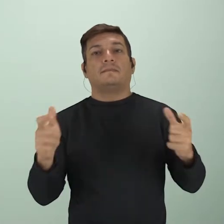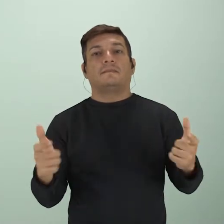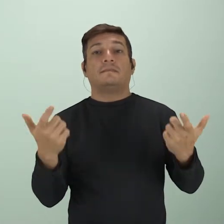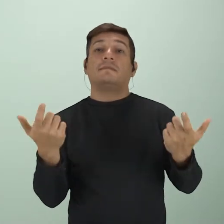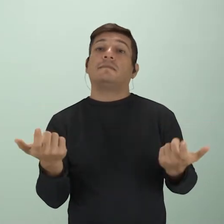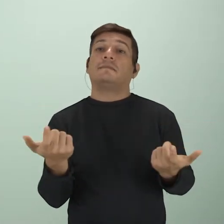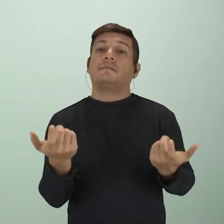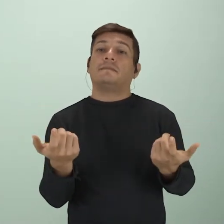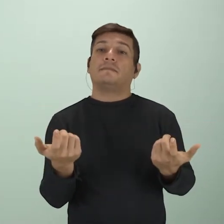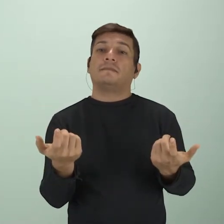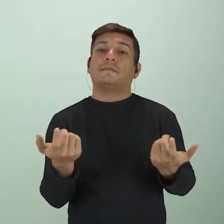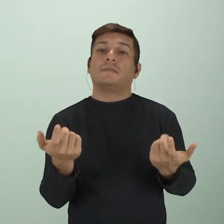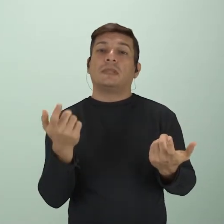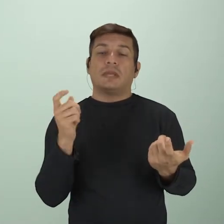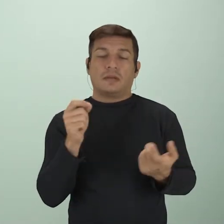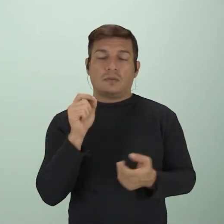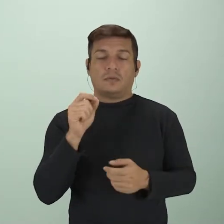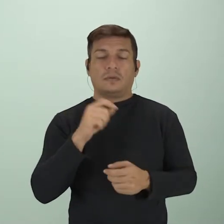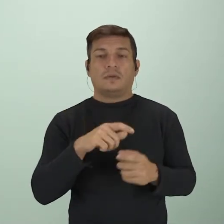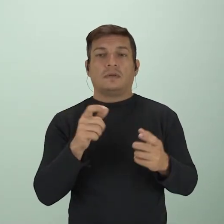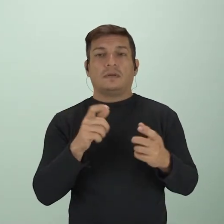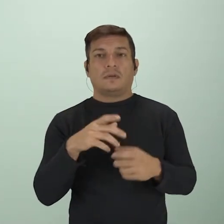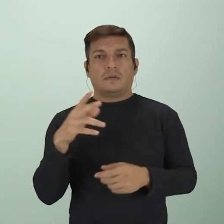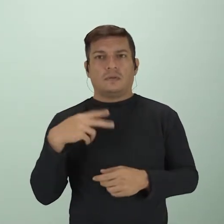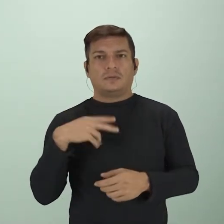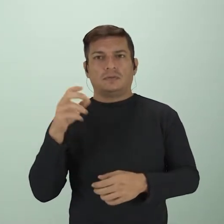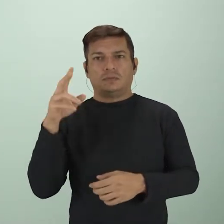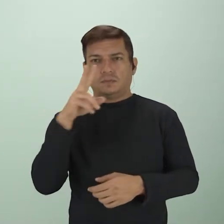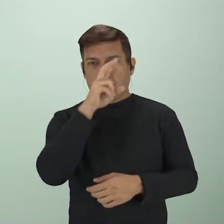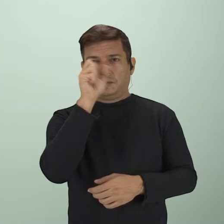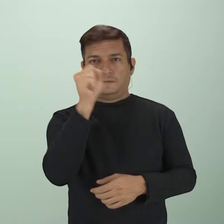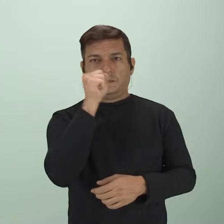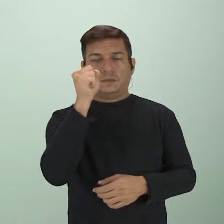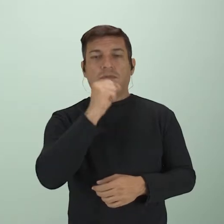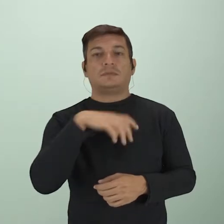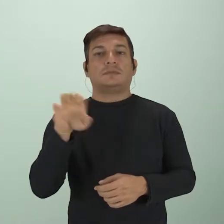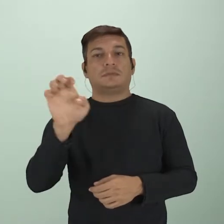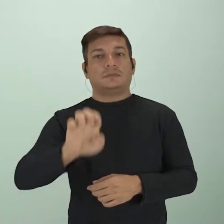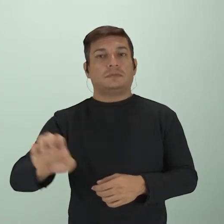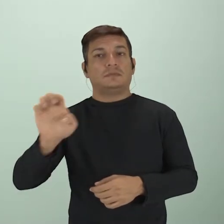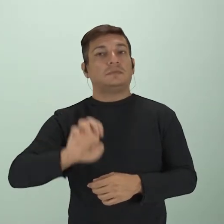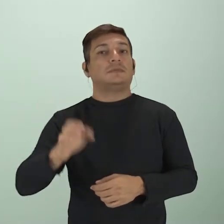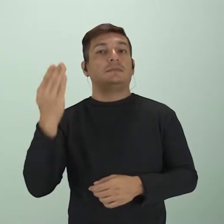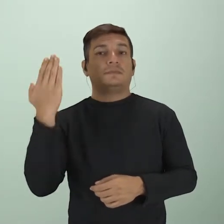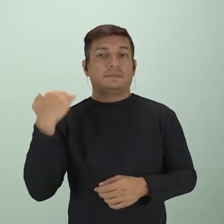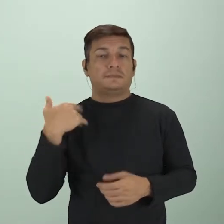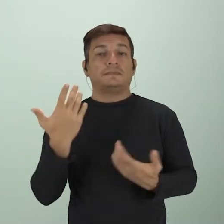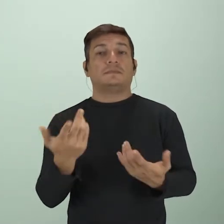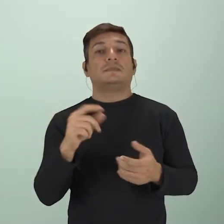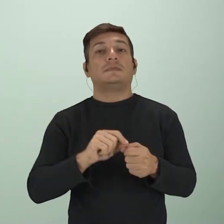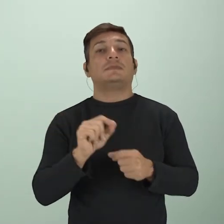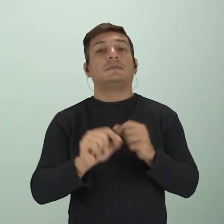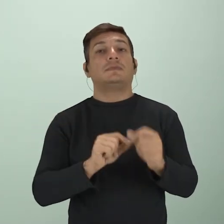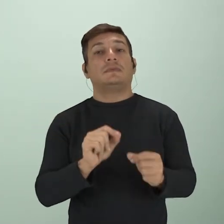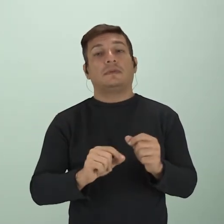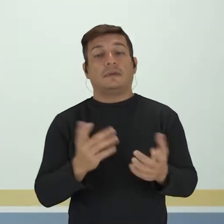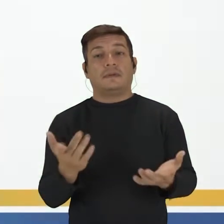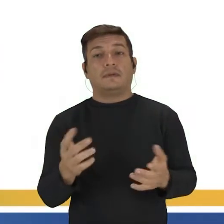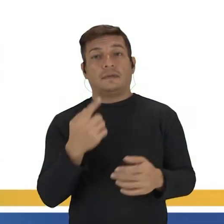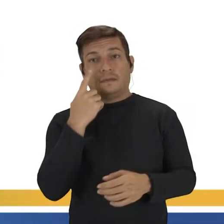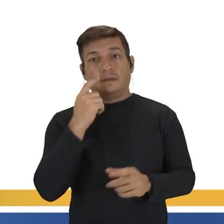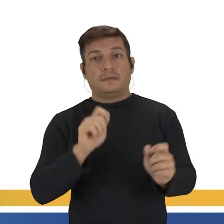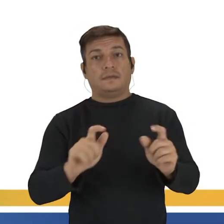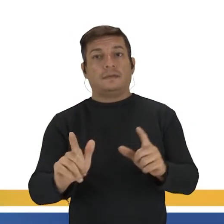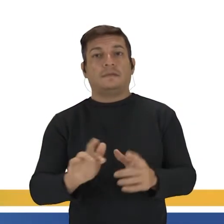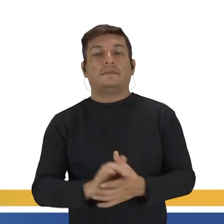ou seja, se tornar uma grande potência europeia na época, né? Então, e o que eles fizeram para isso? Vejamos